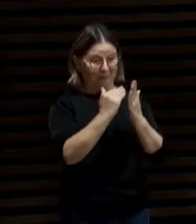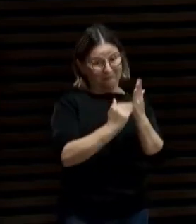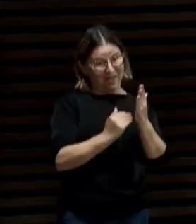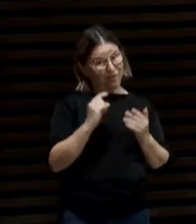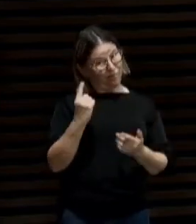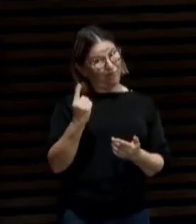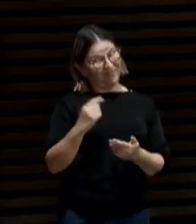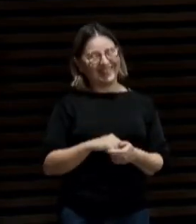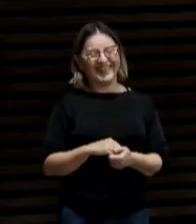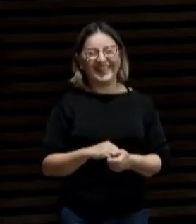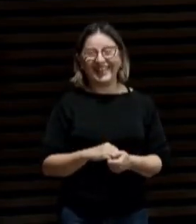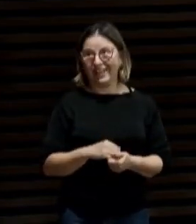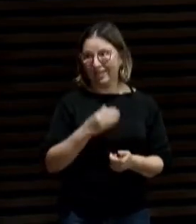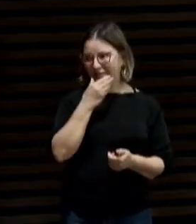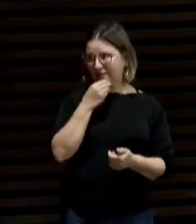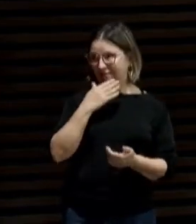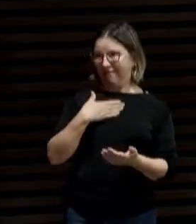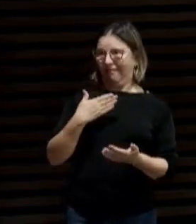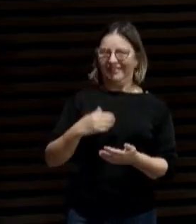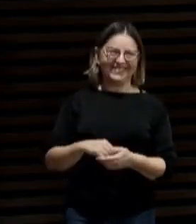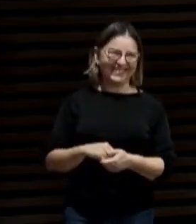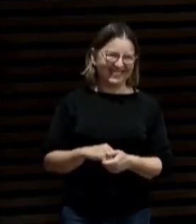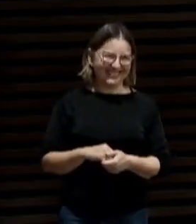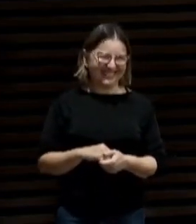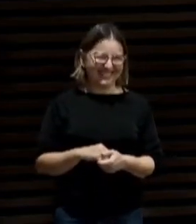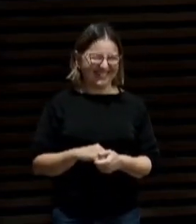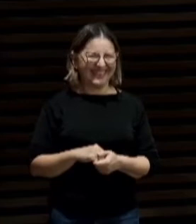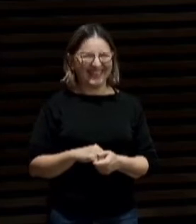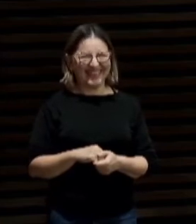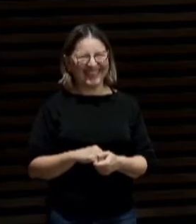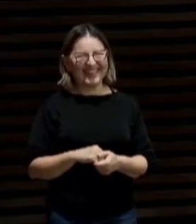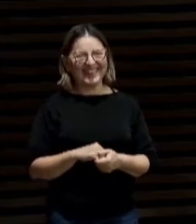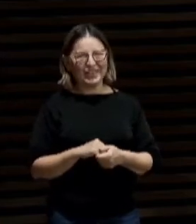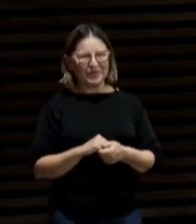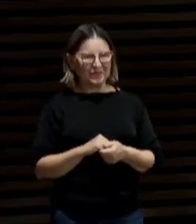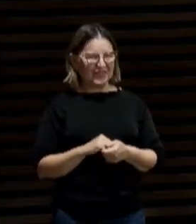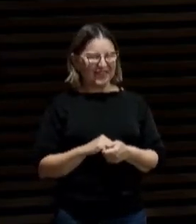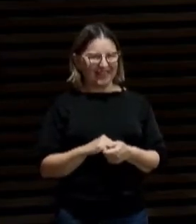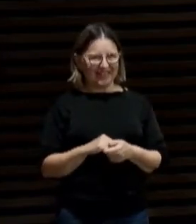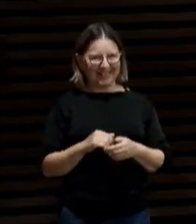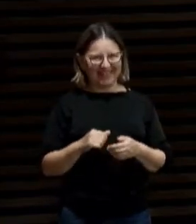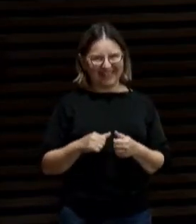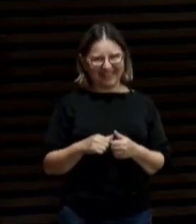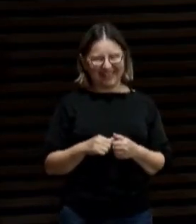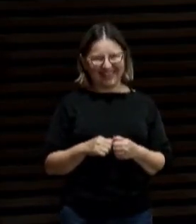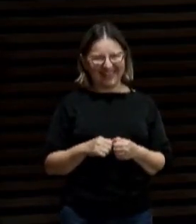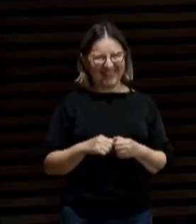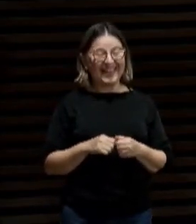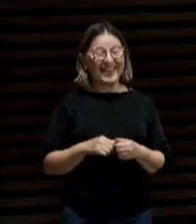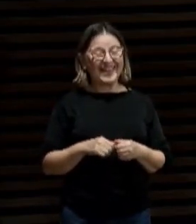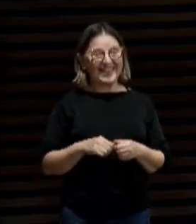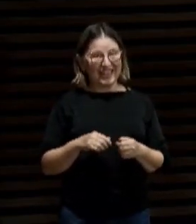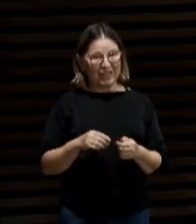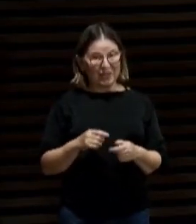Aí ele... Porque uma vez eu ouvi essa. Eu meti uma dessa no elevador, o cara falou essa e eu guardei comigo.